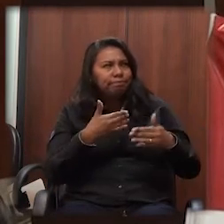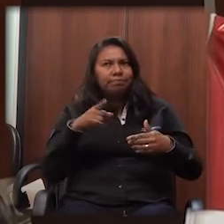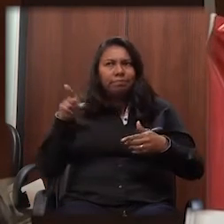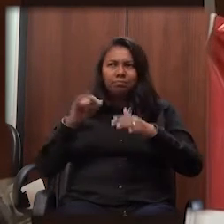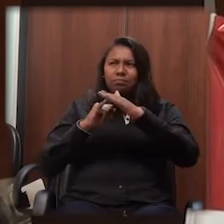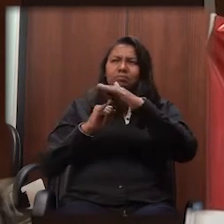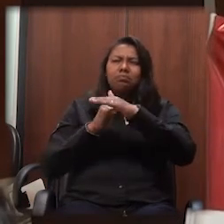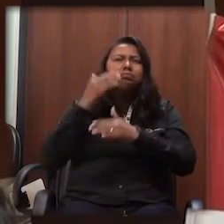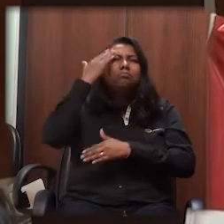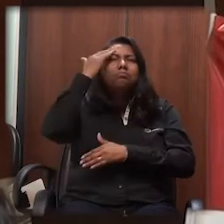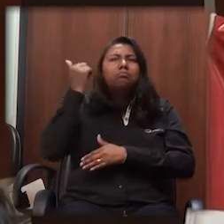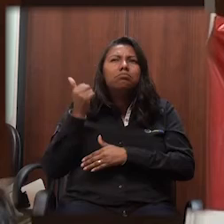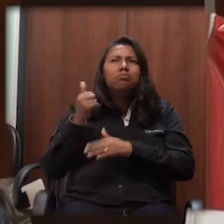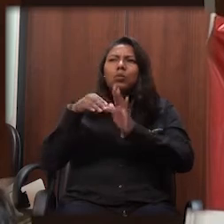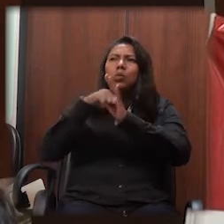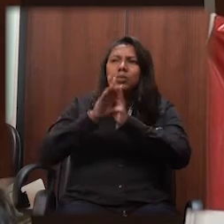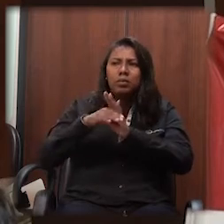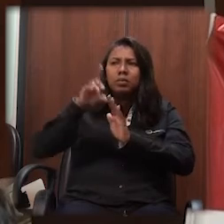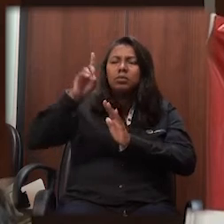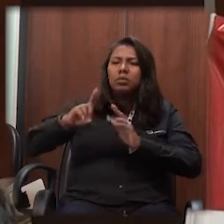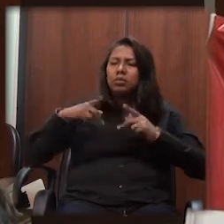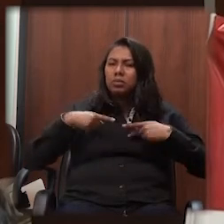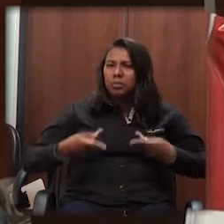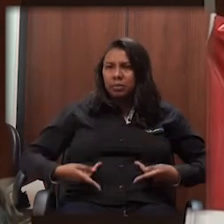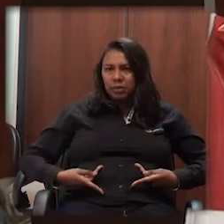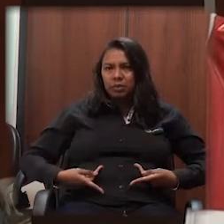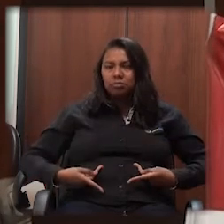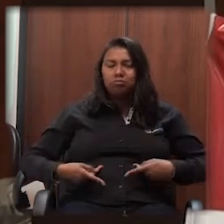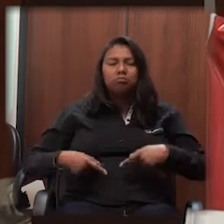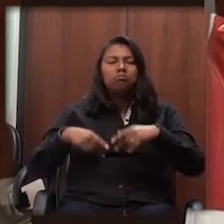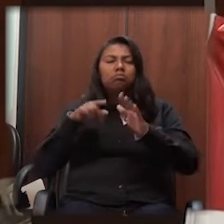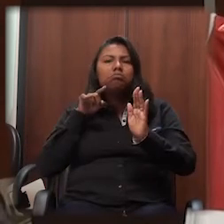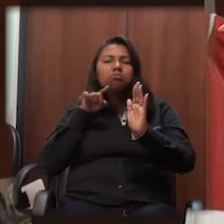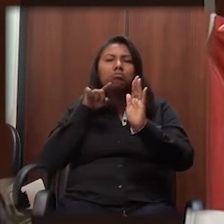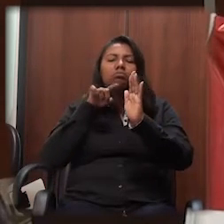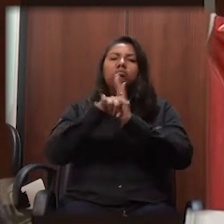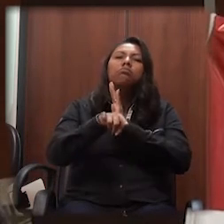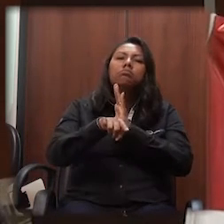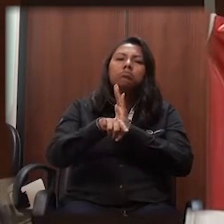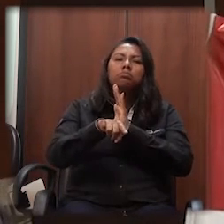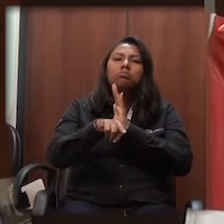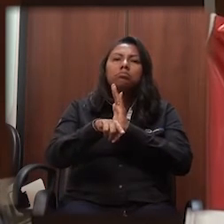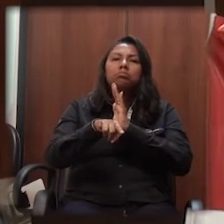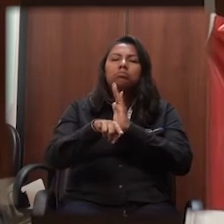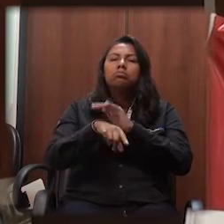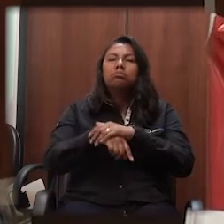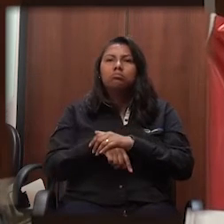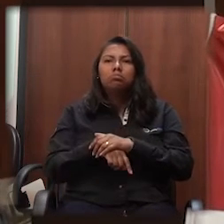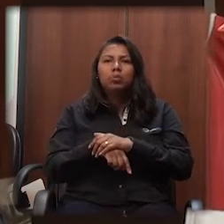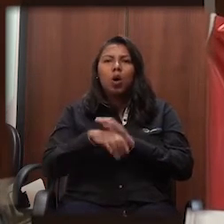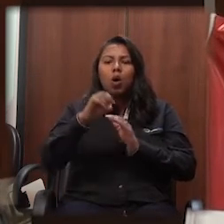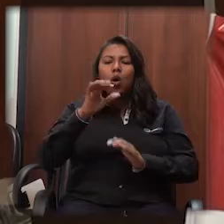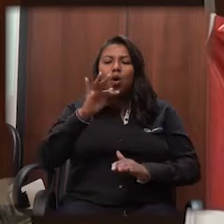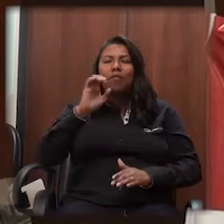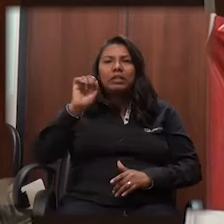uma concepção de direitos humanos. Então, a gente fez essa pergunta do ponto de vista oficial, né? Existe